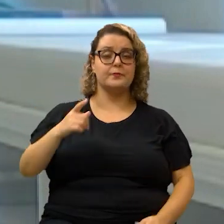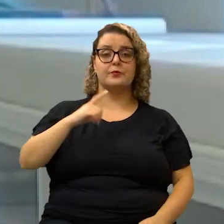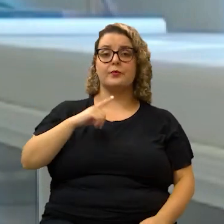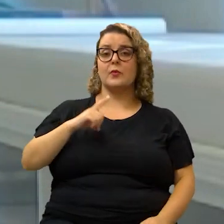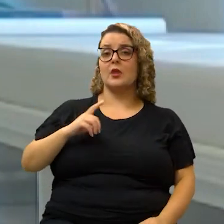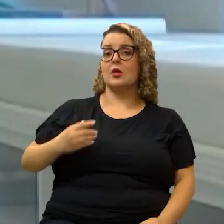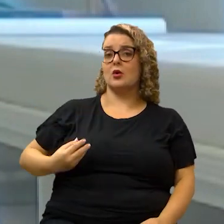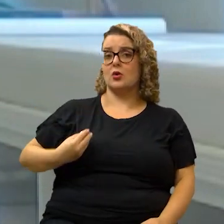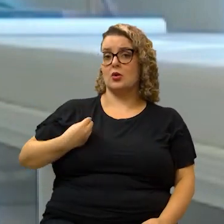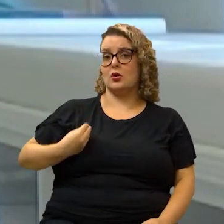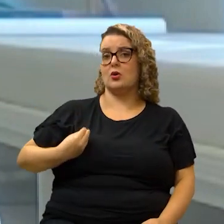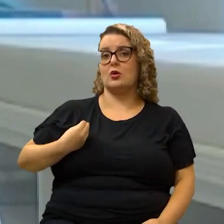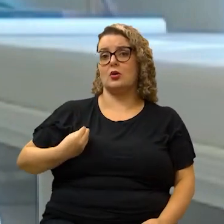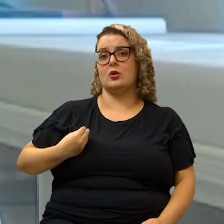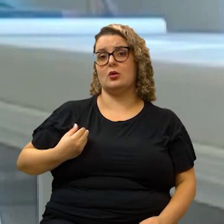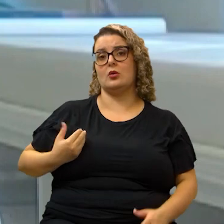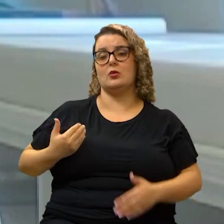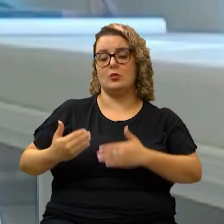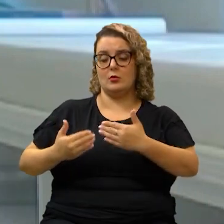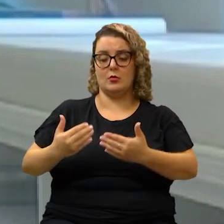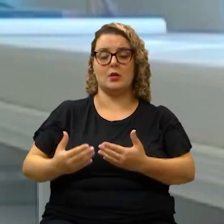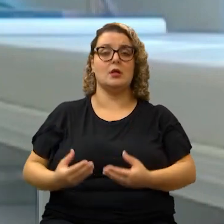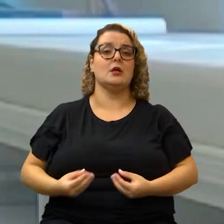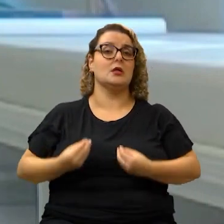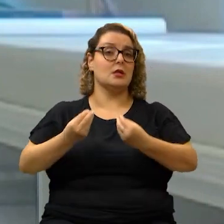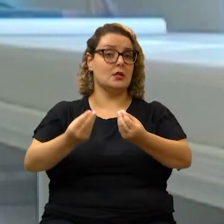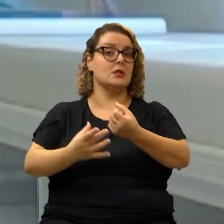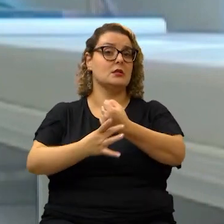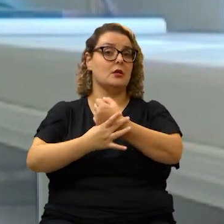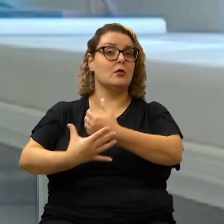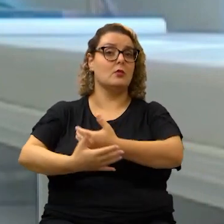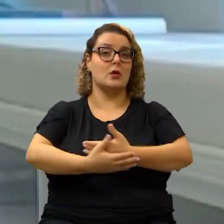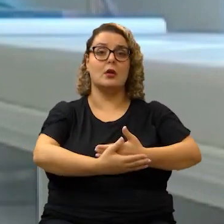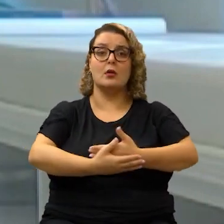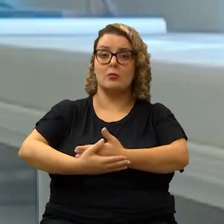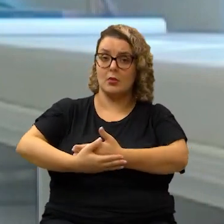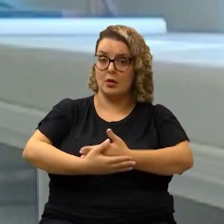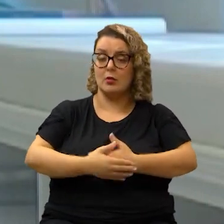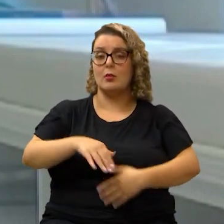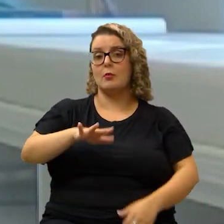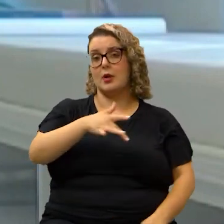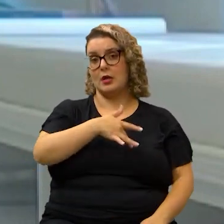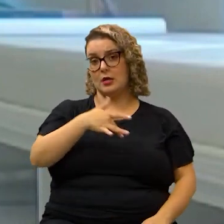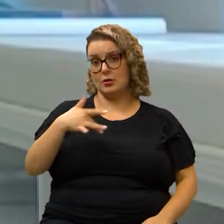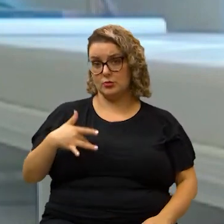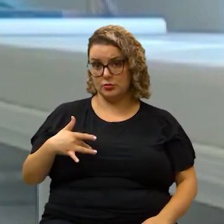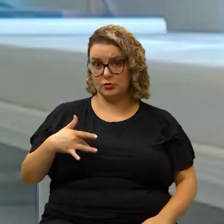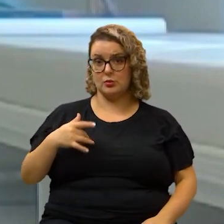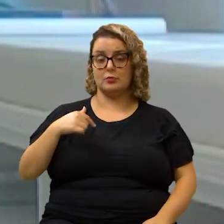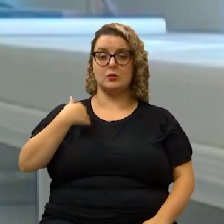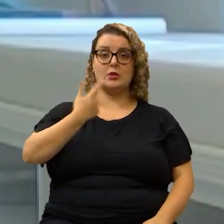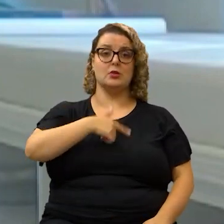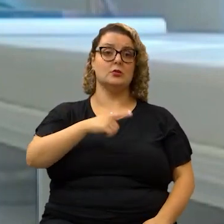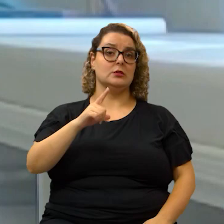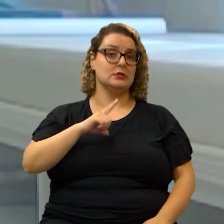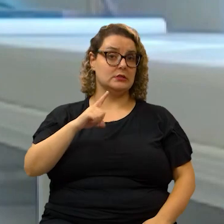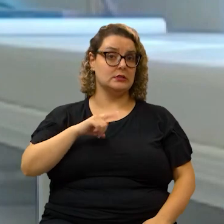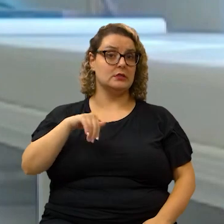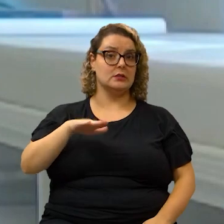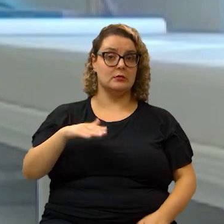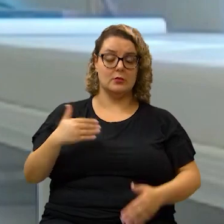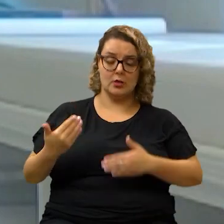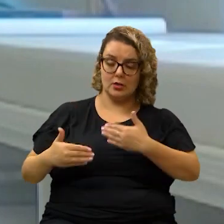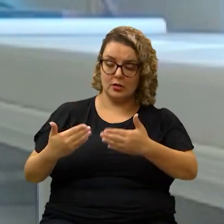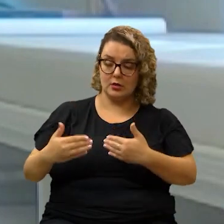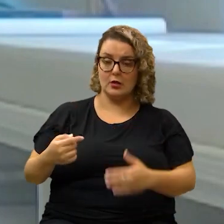seja mais saudável, para que a gente tenha mais adiante menos doenças cardiovasculares, menos diabetes,